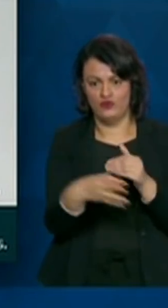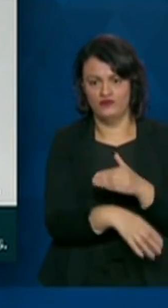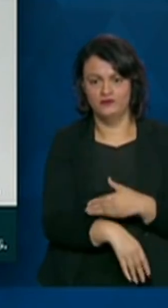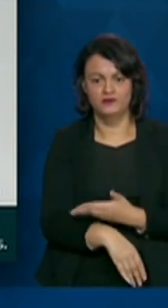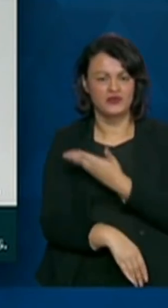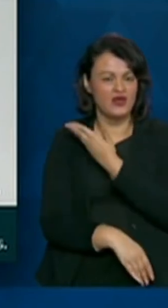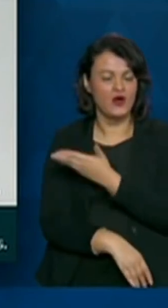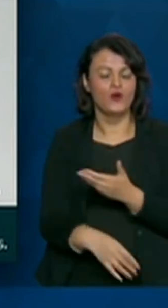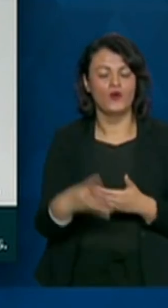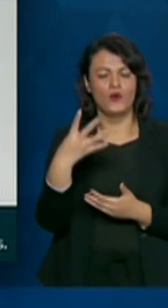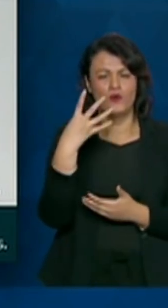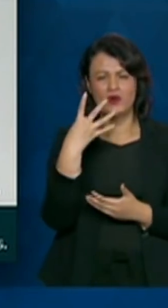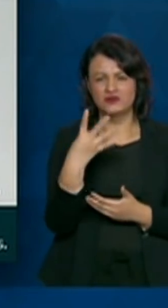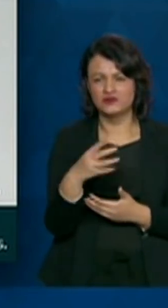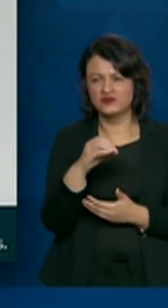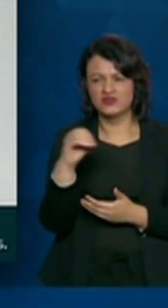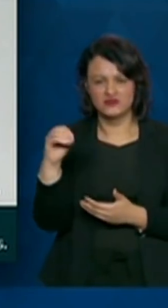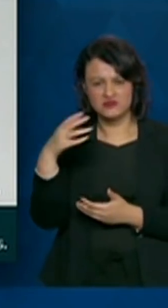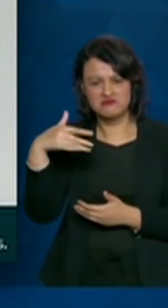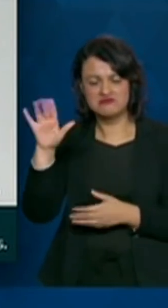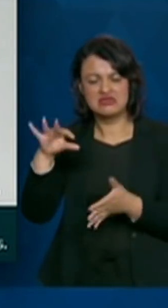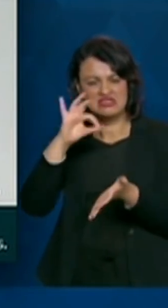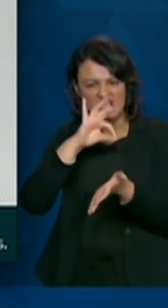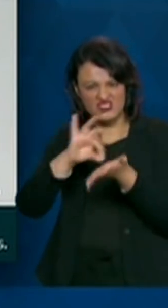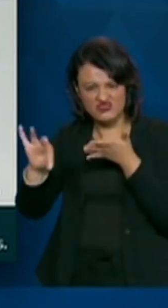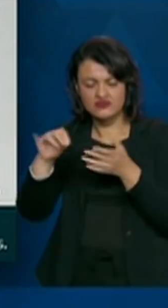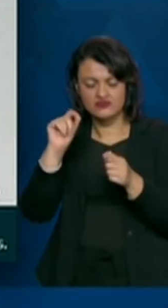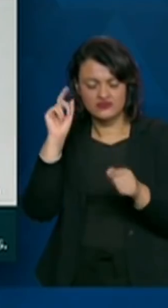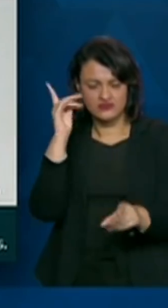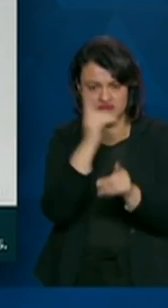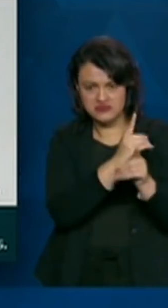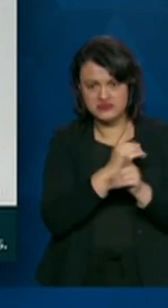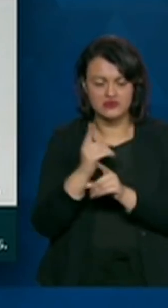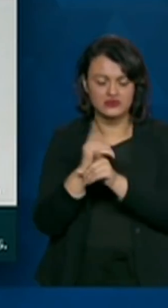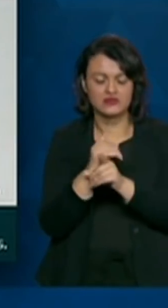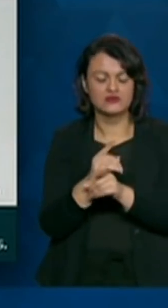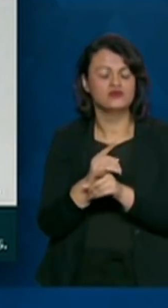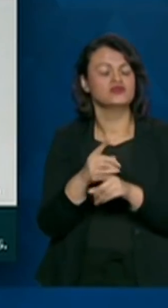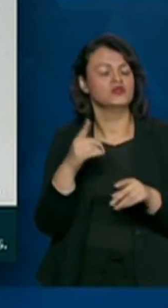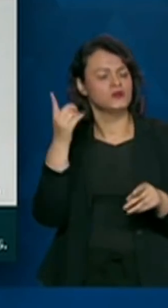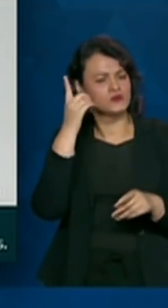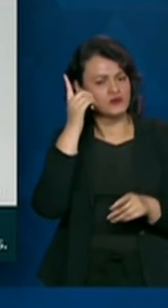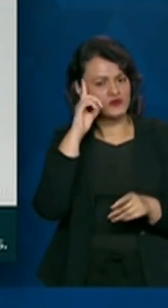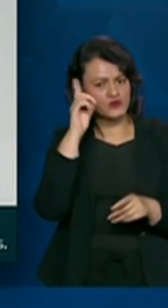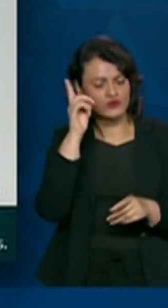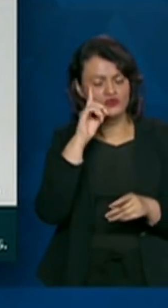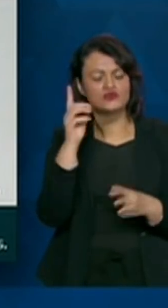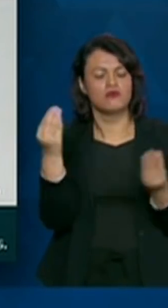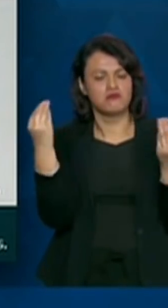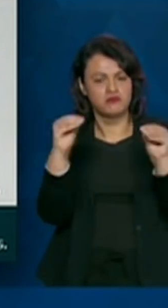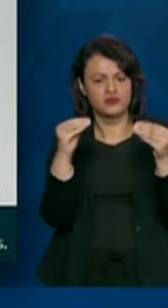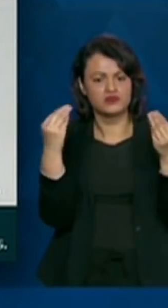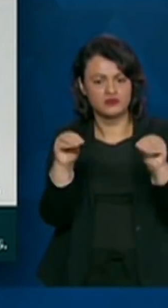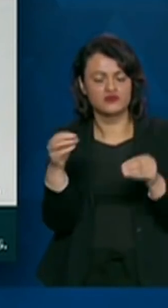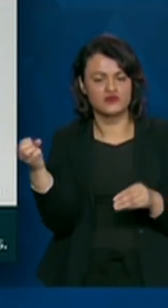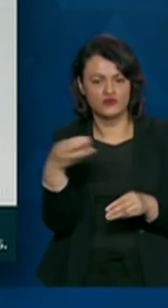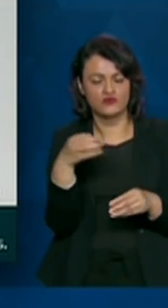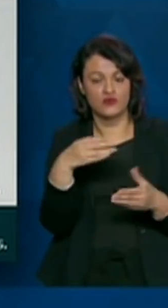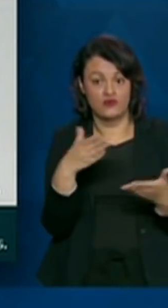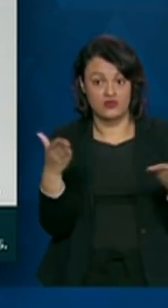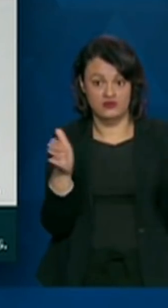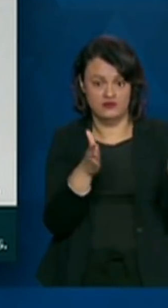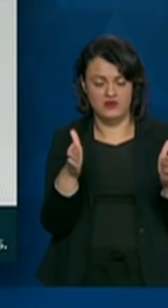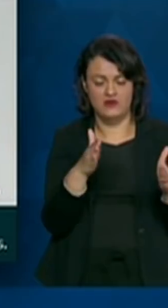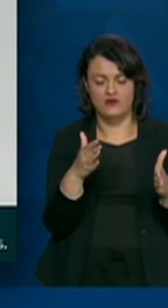491 registros que habitualmente a gente atualiza diariamente nas últimas